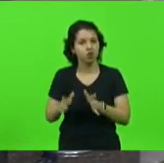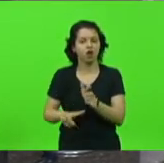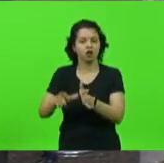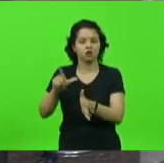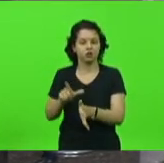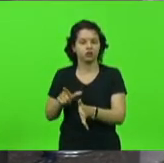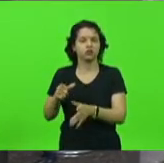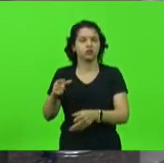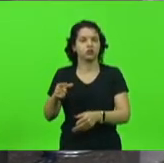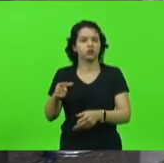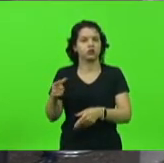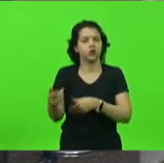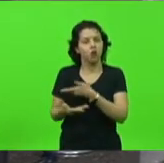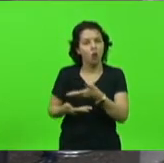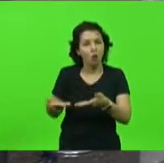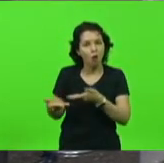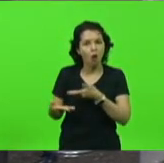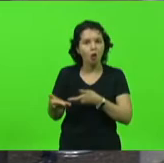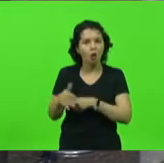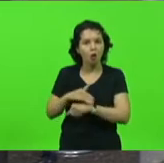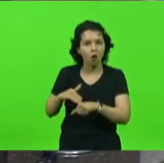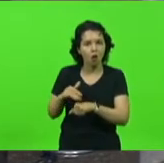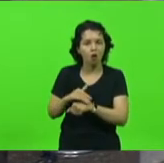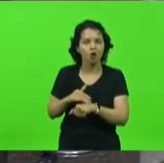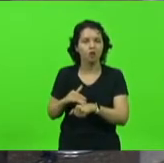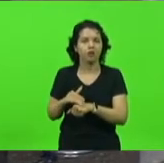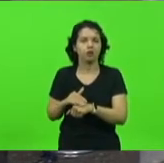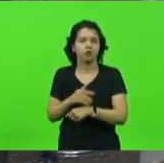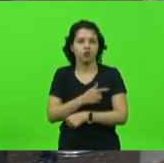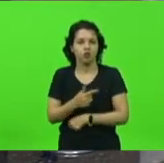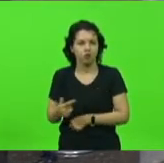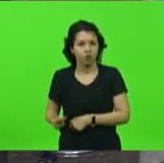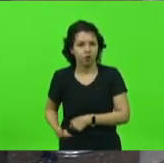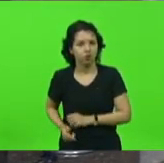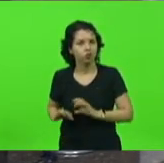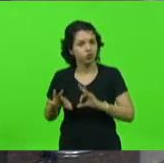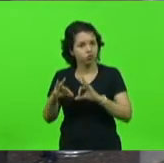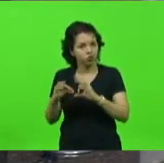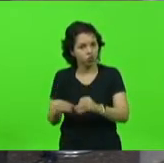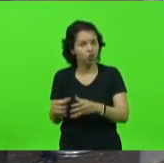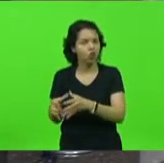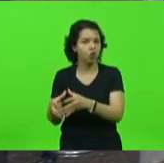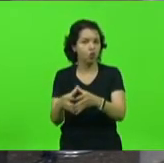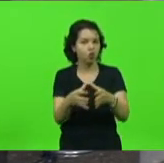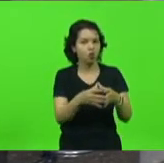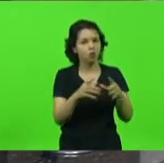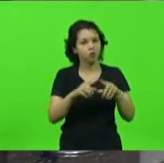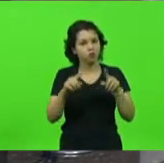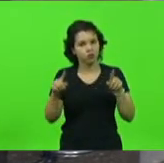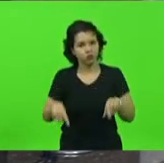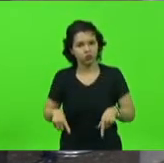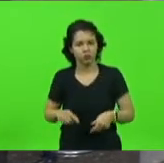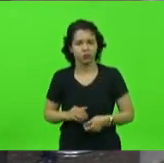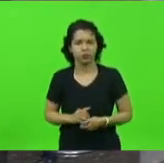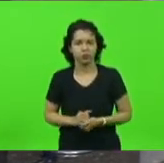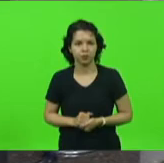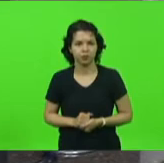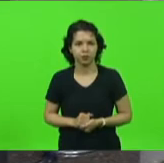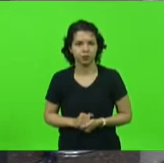do governo com todas as categorias de servidores, senhoras deputadas. São